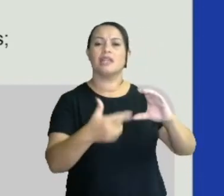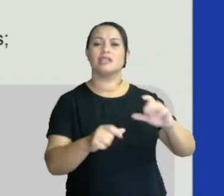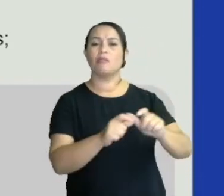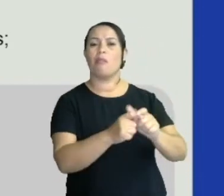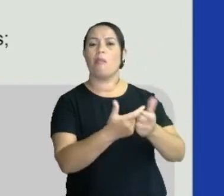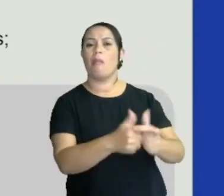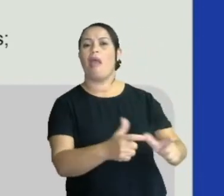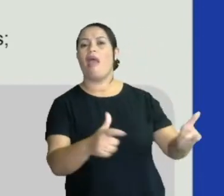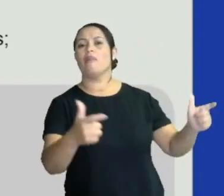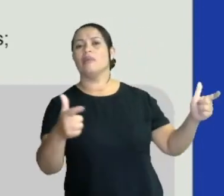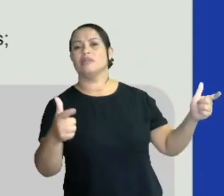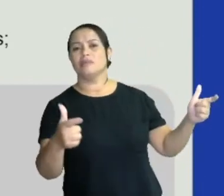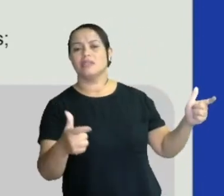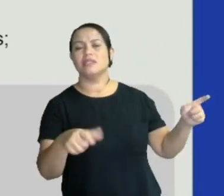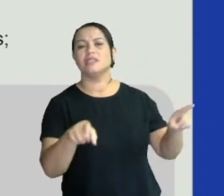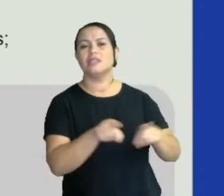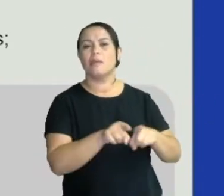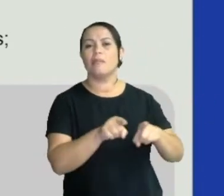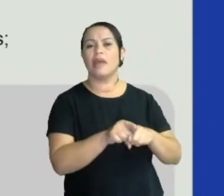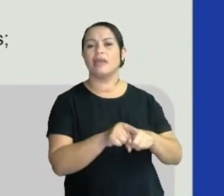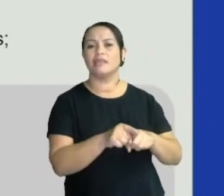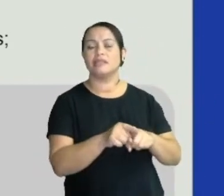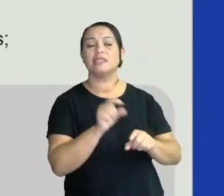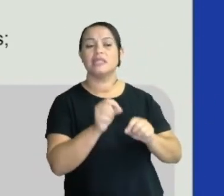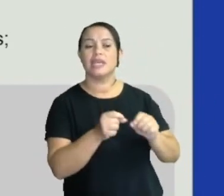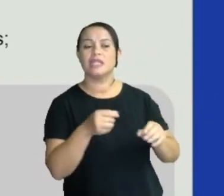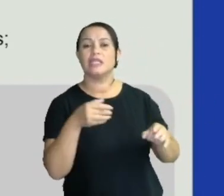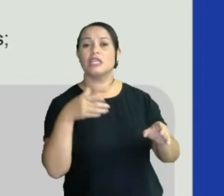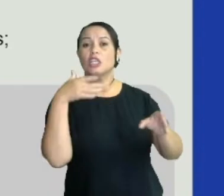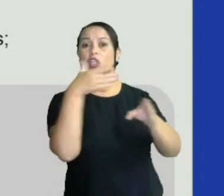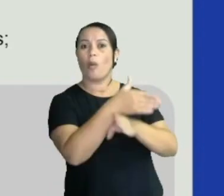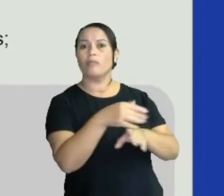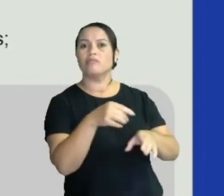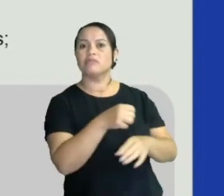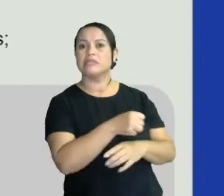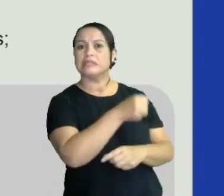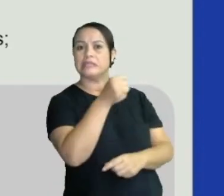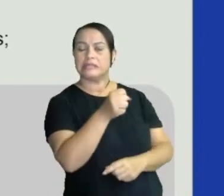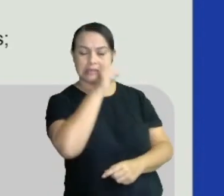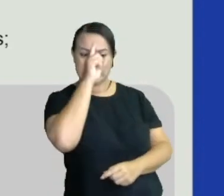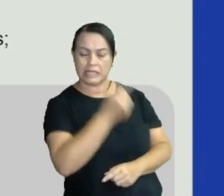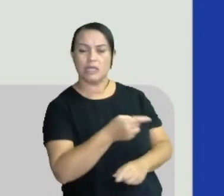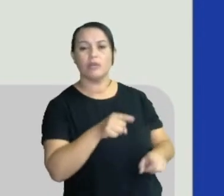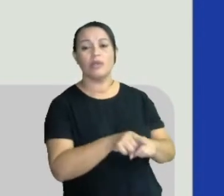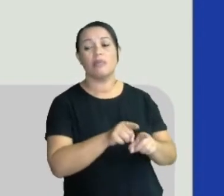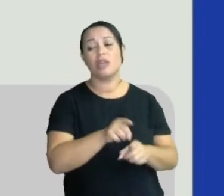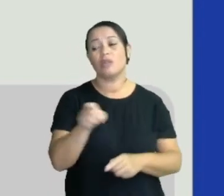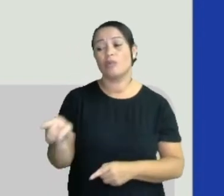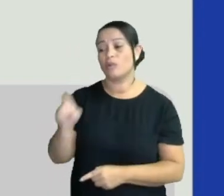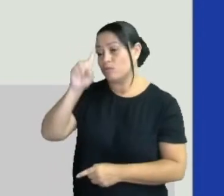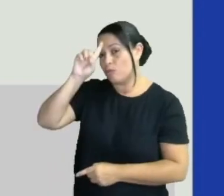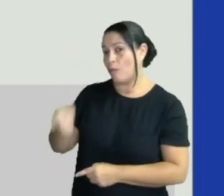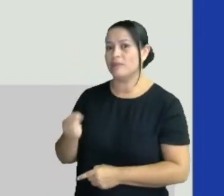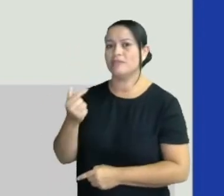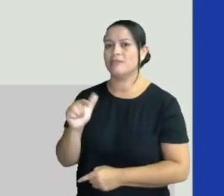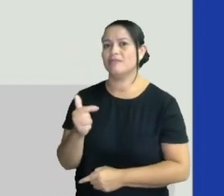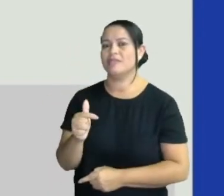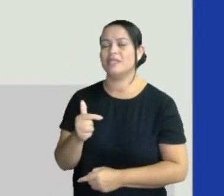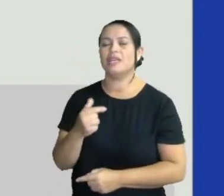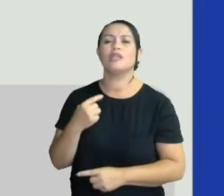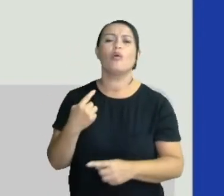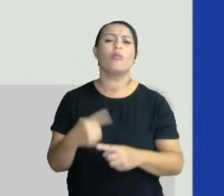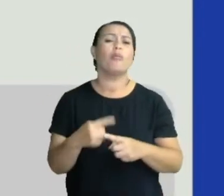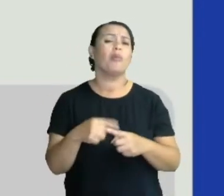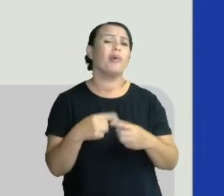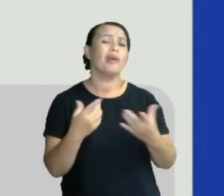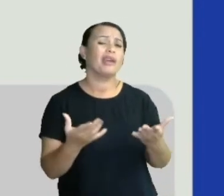de dominação e centralização do poder que no outro Estado não se tinha. Então, por que